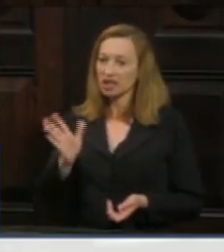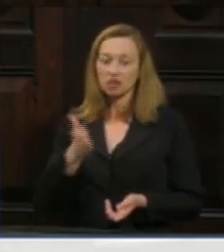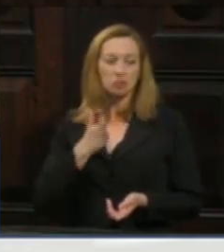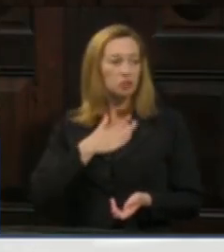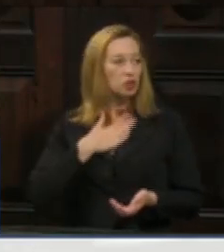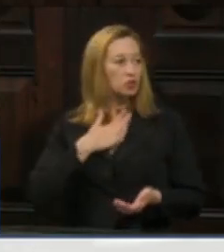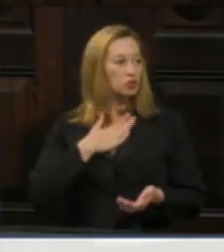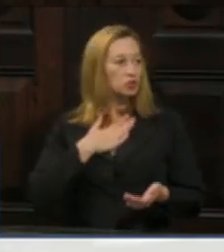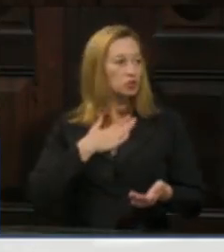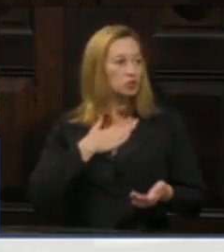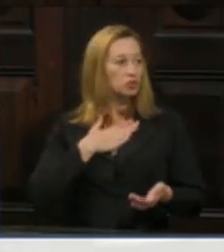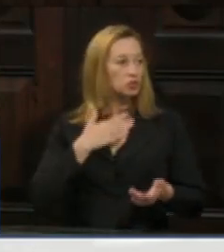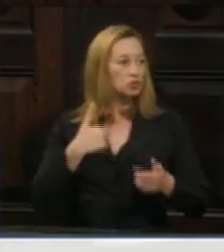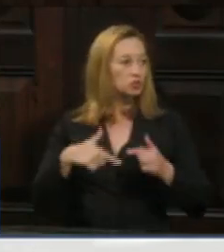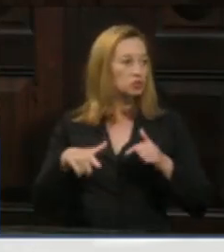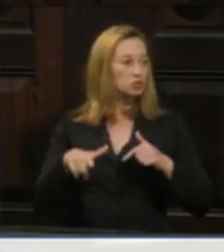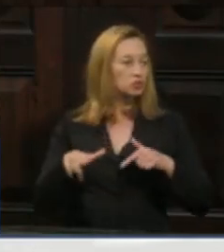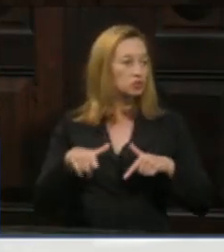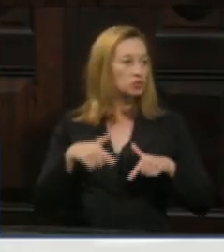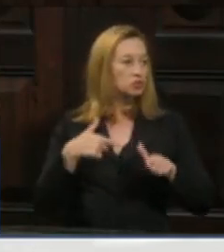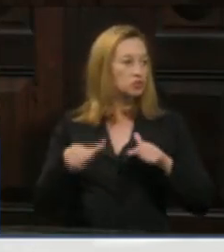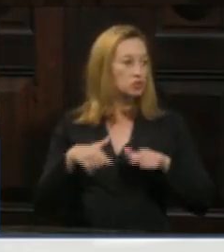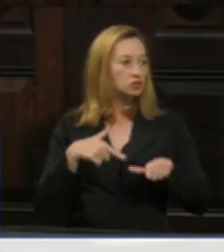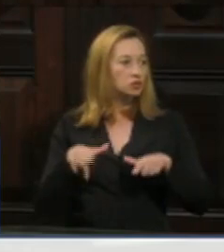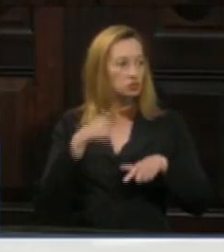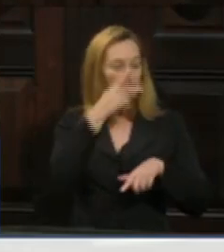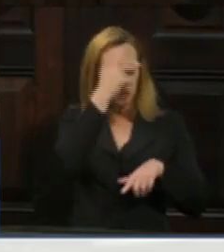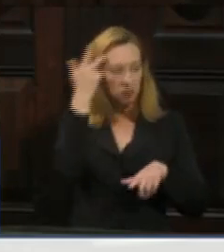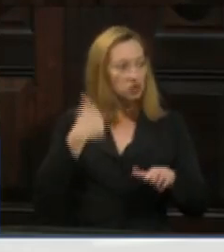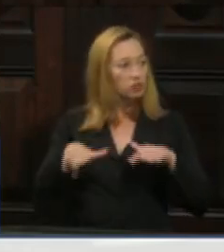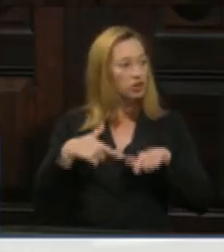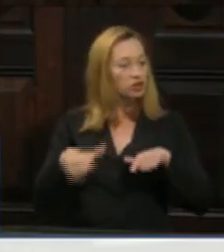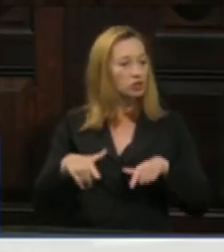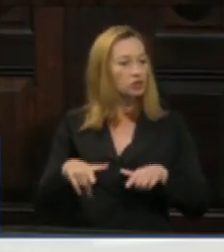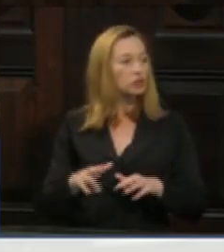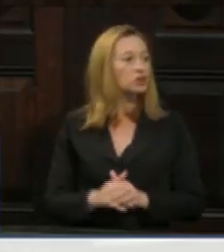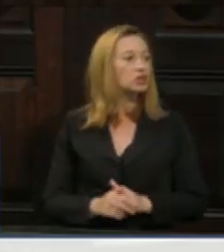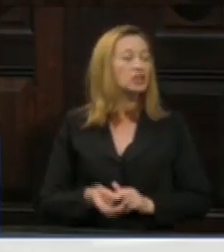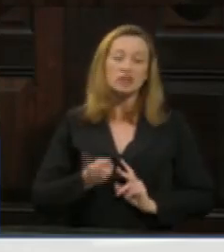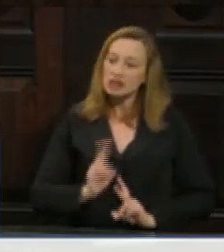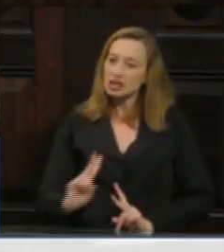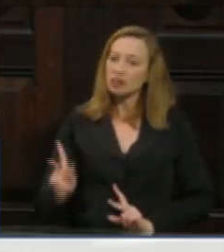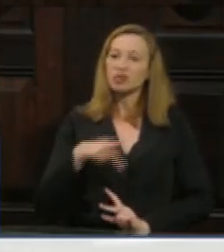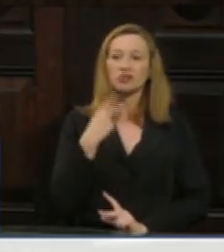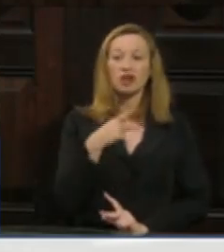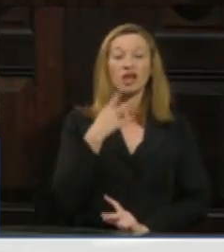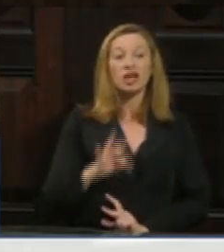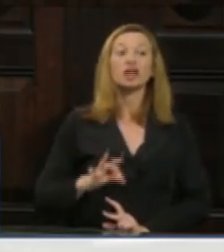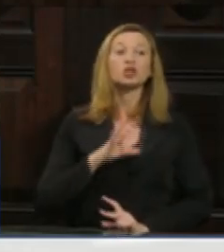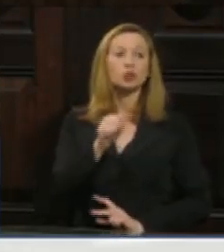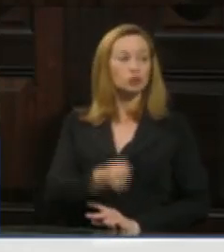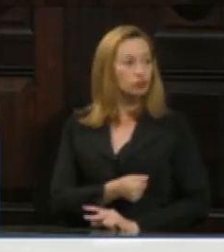Admiro a assessoria que tenho e confio em todos eles, sem exceção.